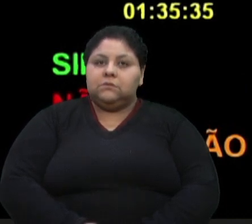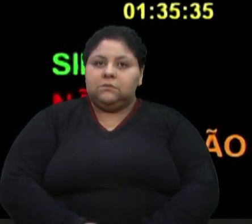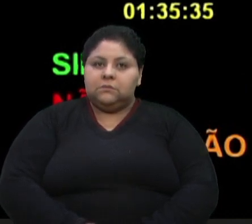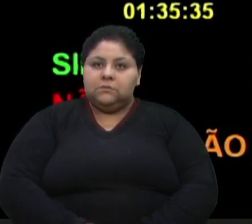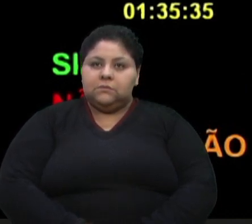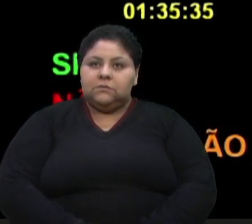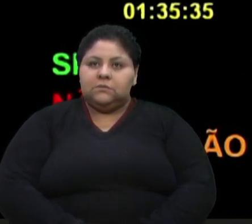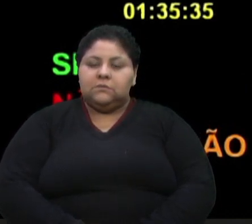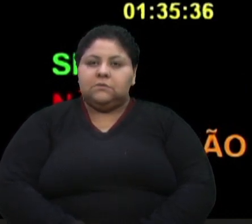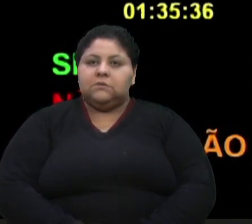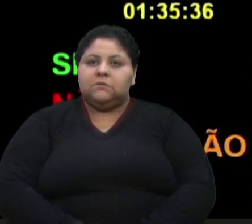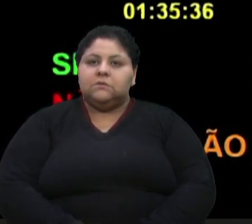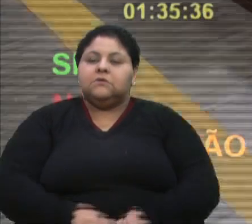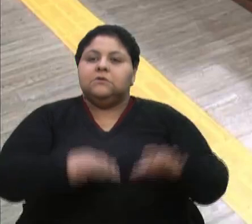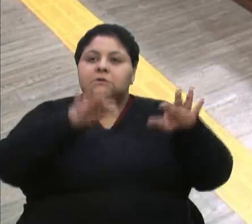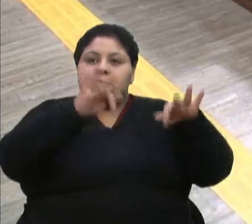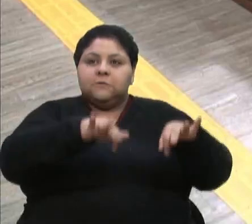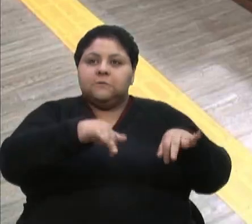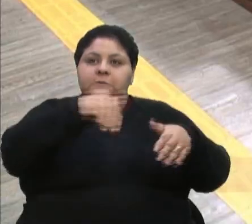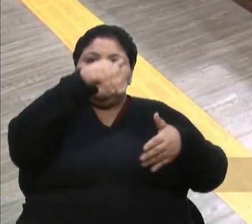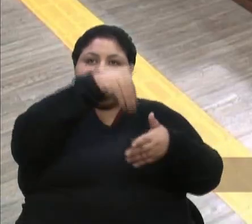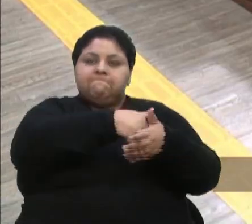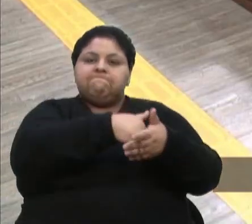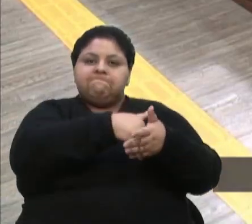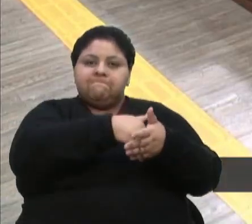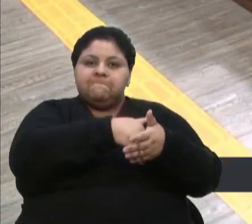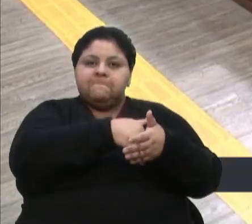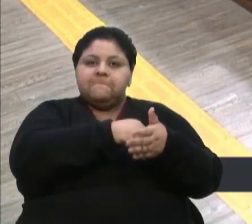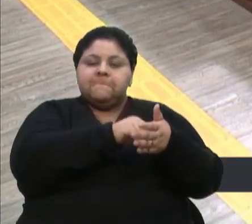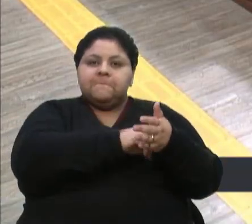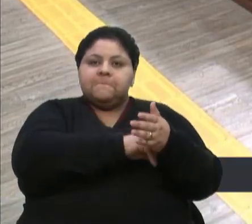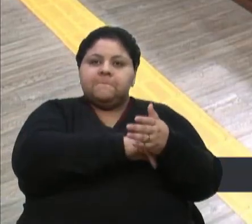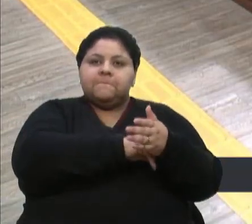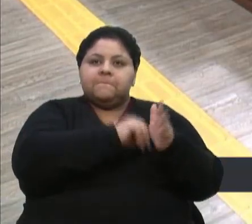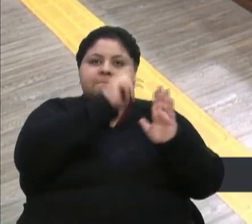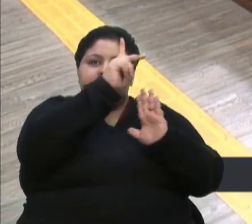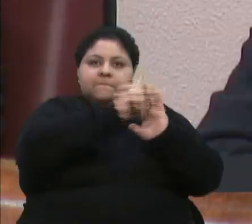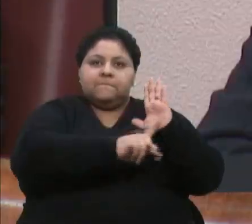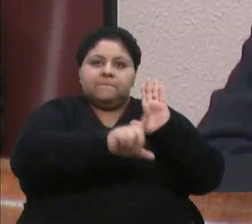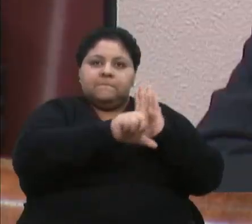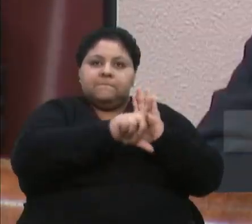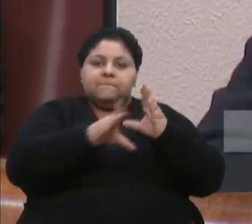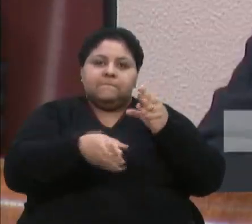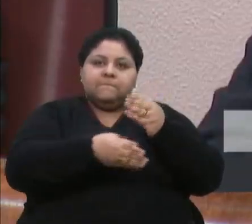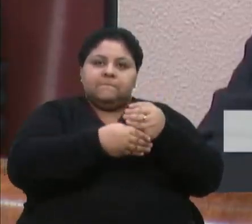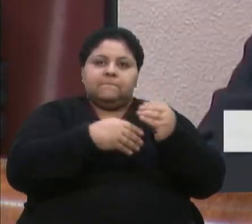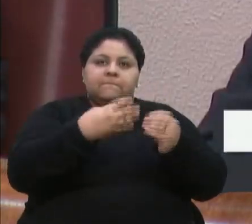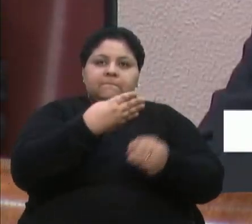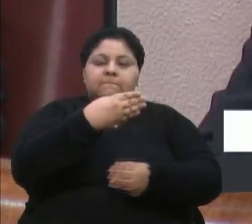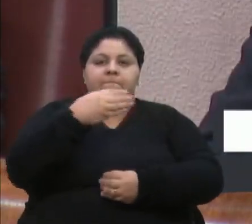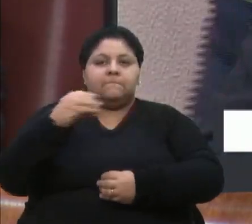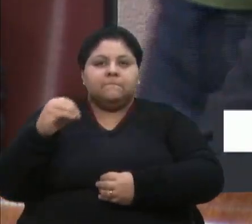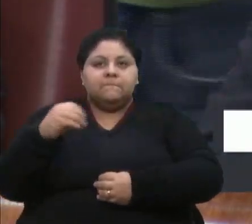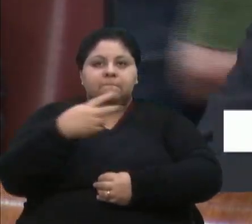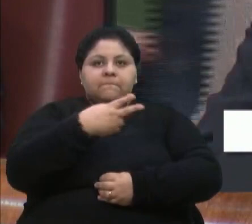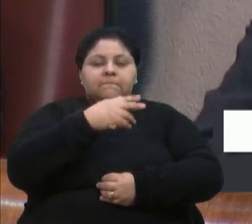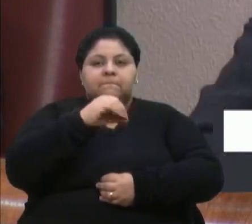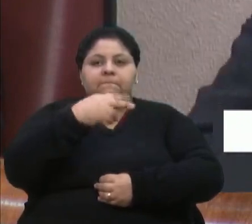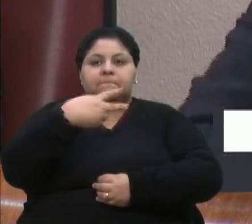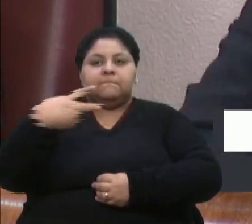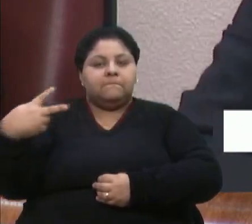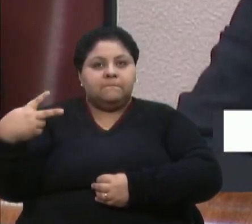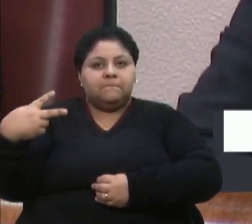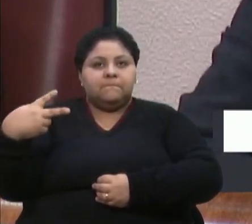Encerrado o registro dos votos, encerrada a votação. O projeto de lei complementar número 40,